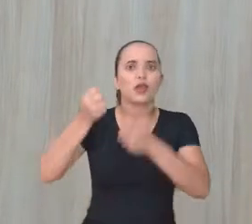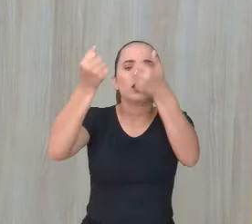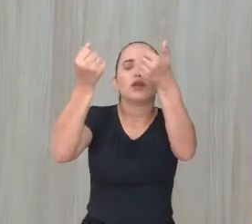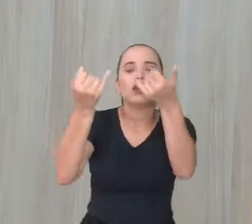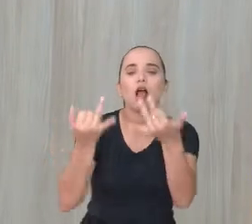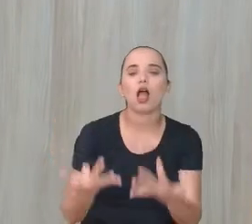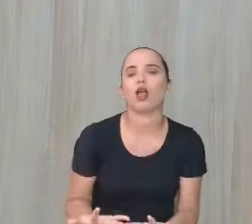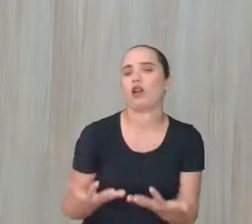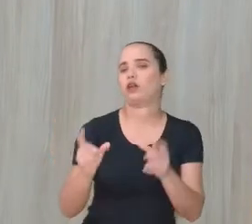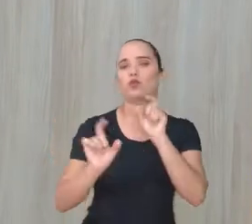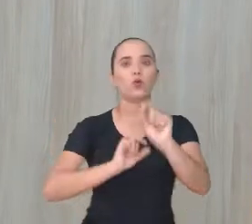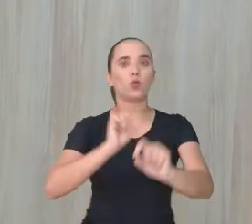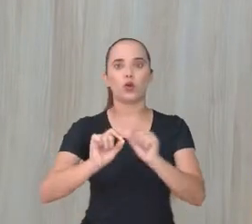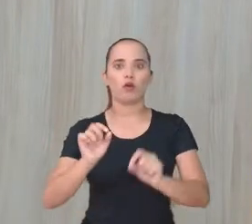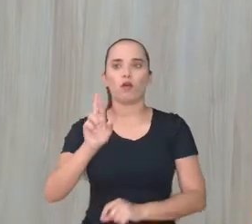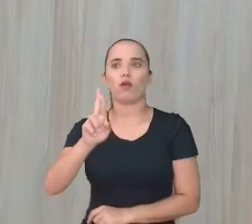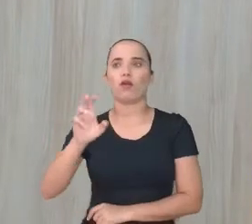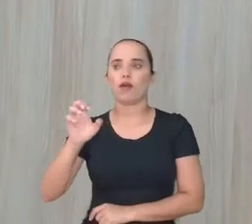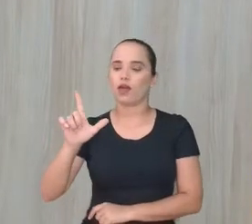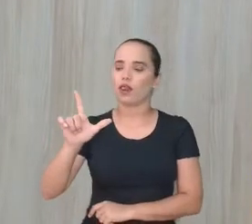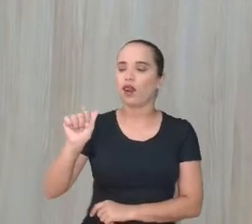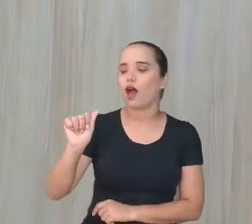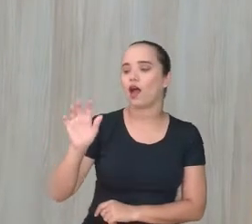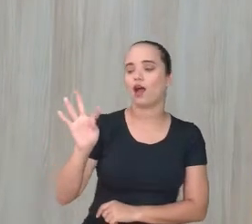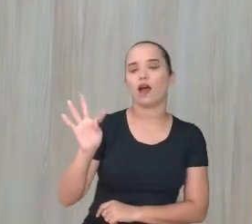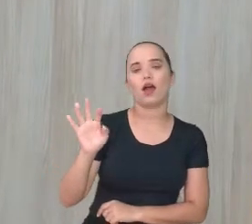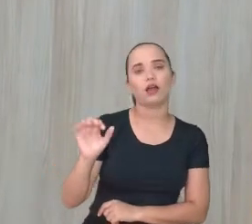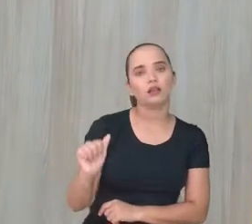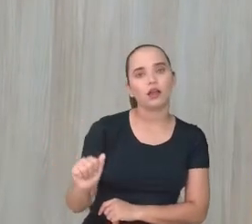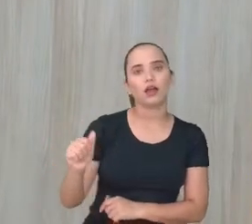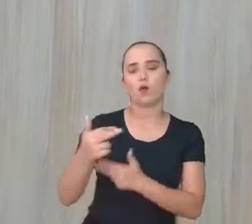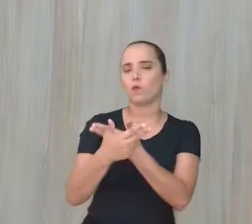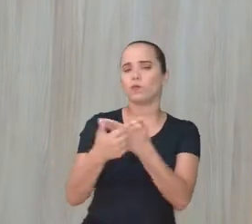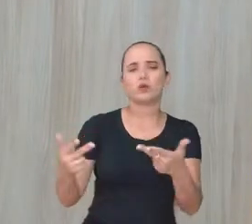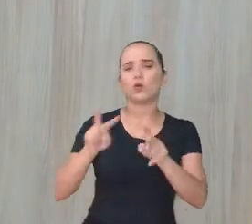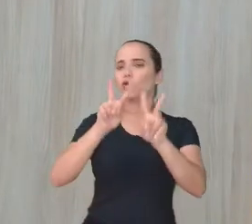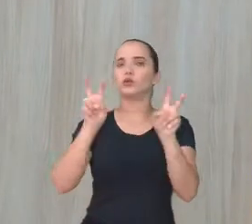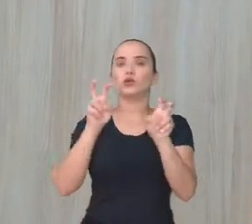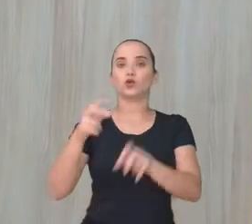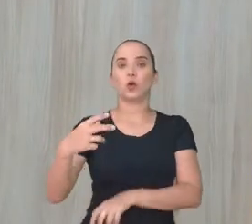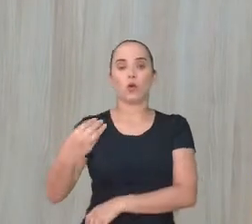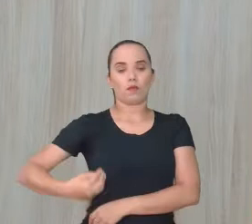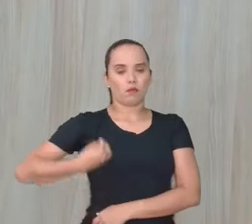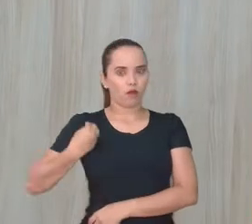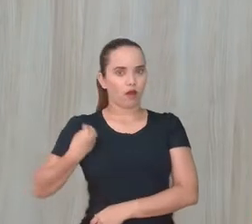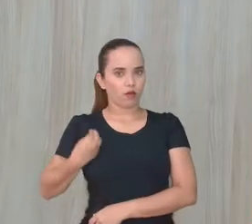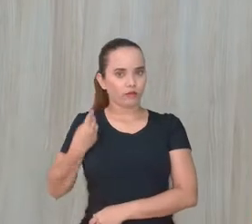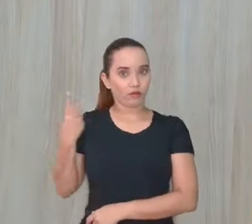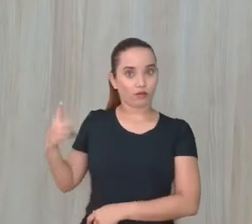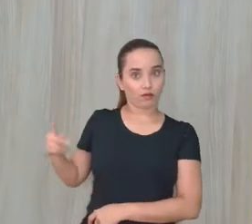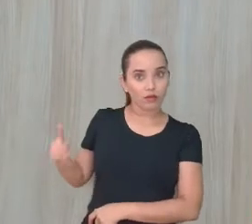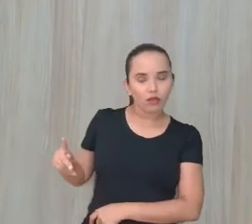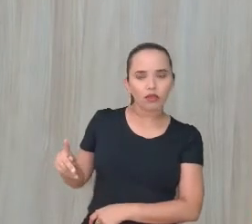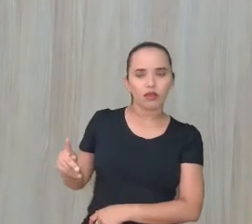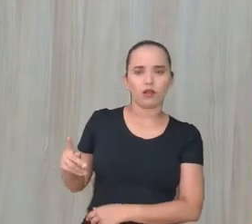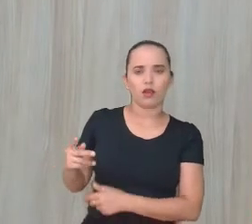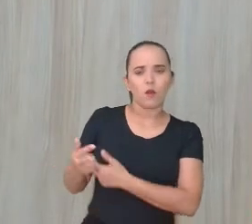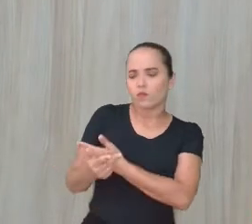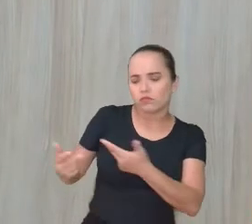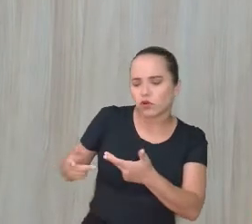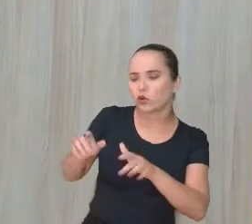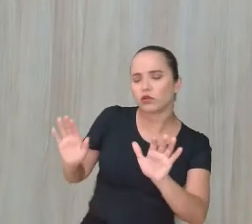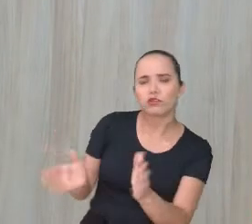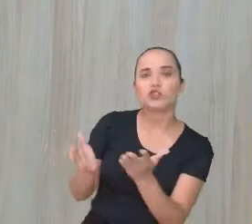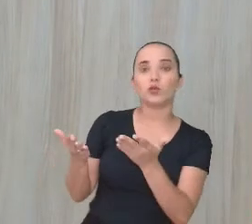Ele nos diz algo sobre a vida dele, algo que foi estimulado dentro da conversa que